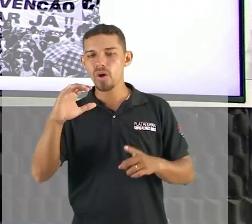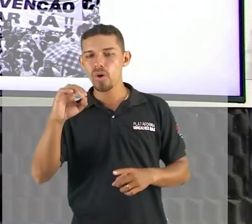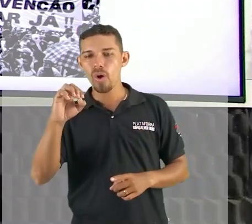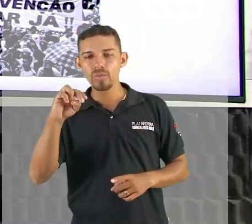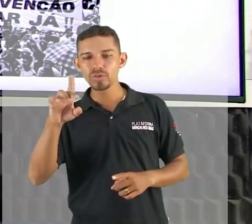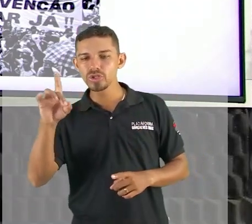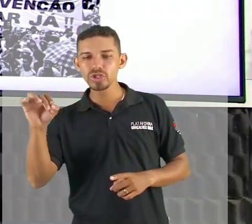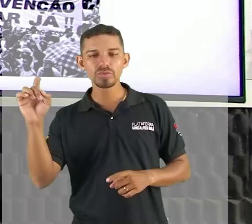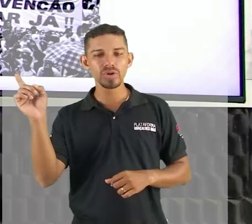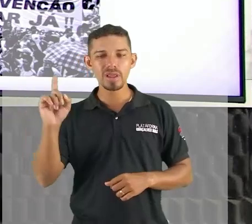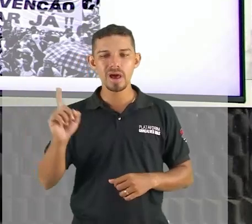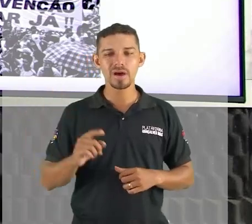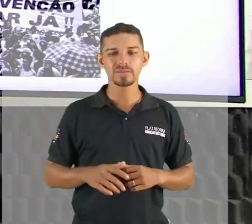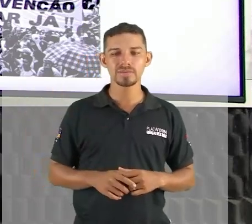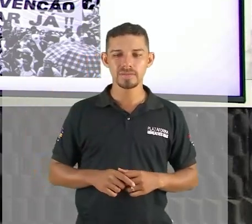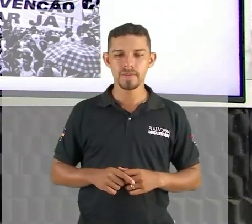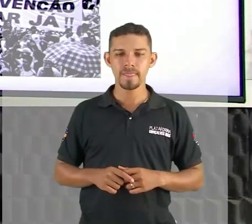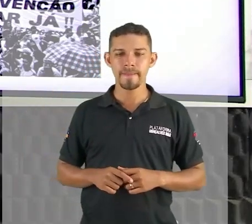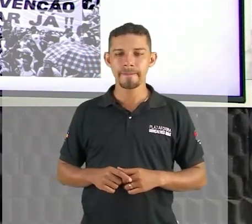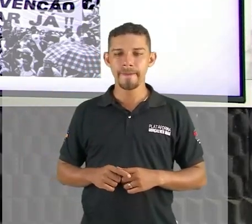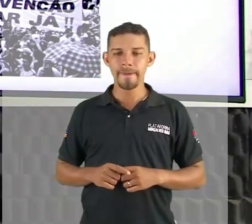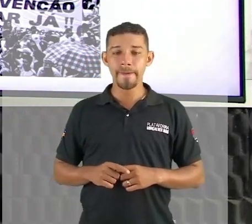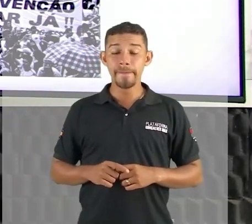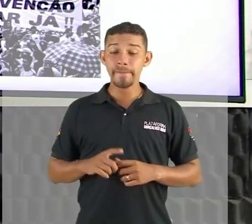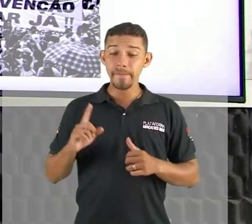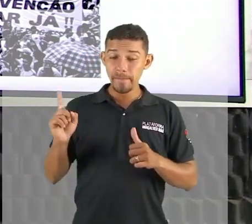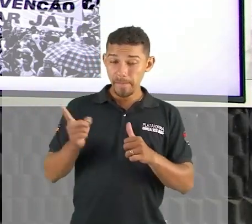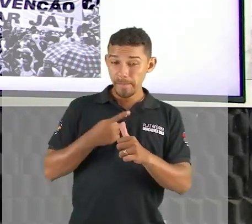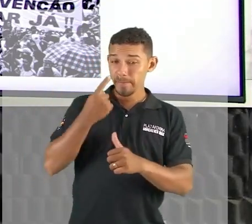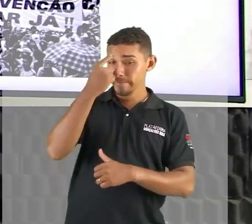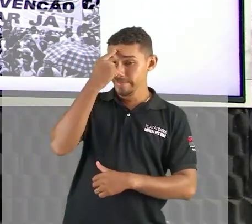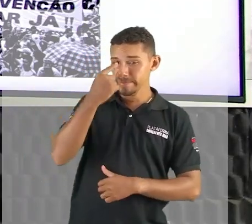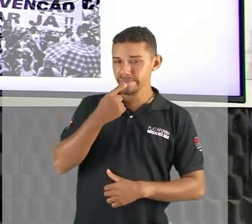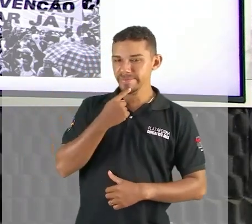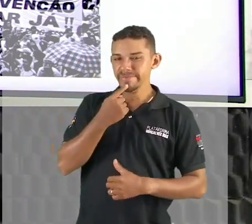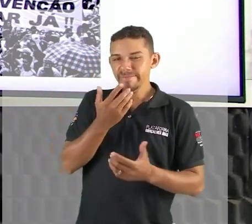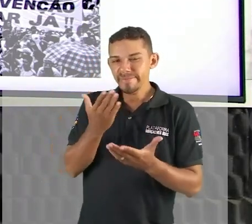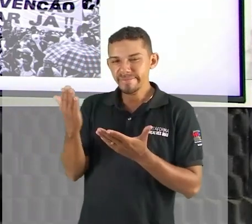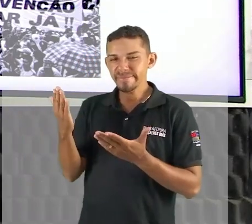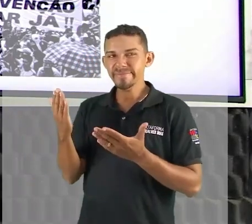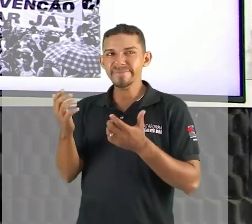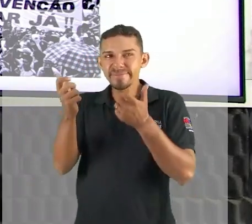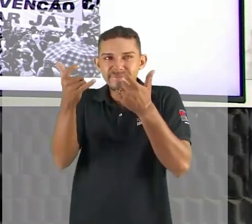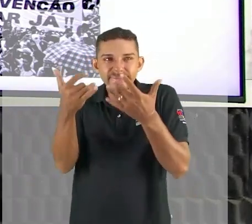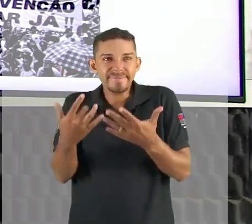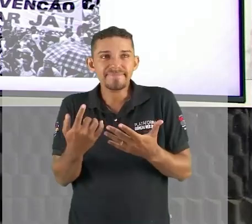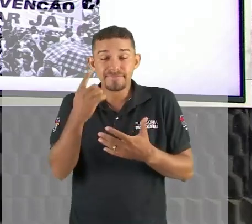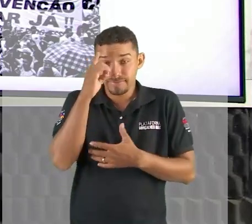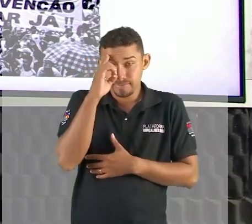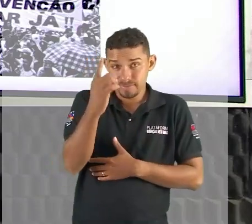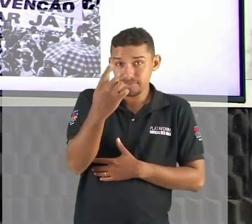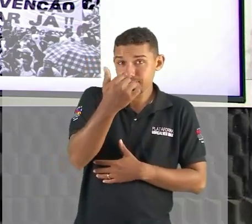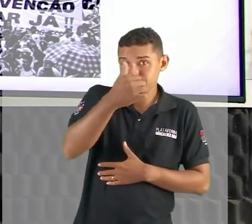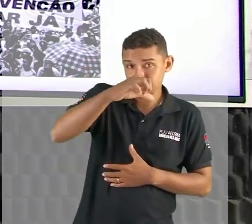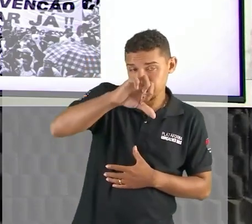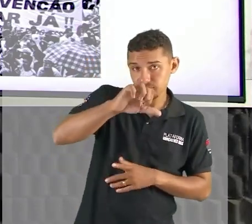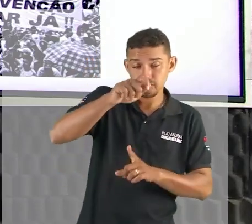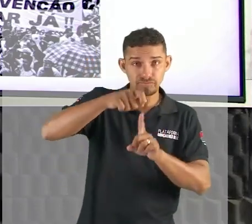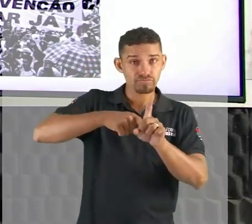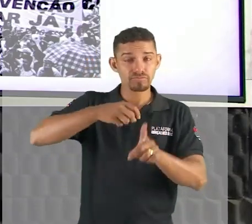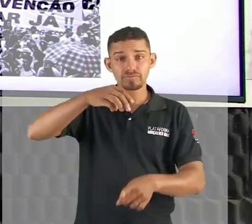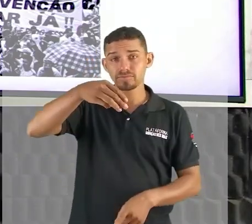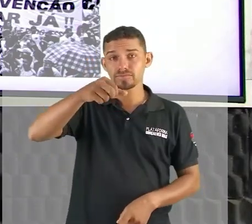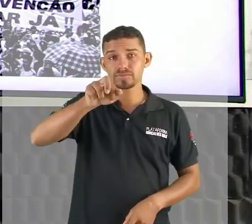não, e assim por diante. Bom, essa primeira imagem, né, que data 19 de março de